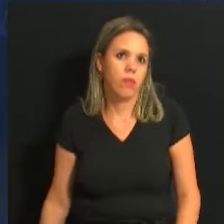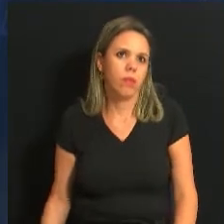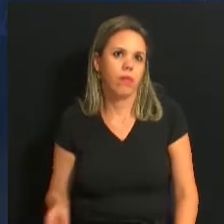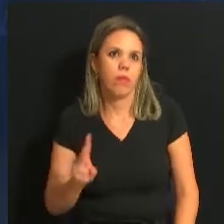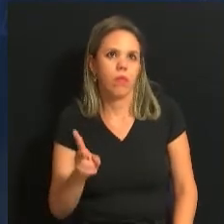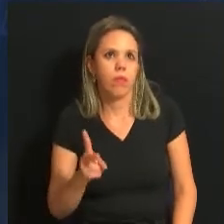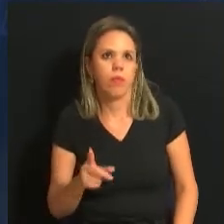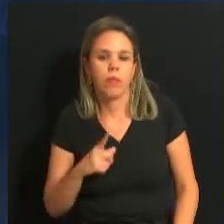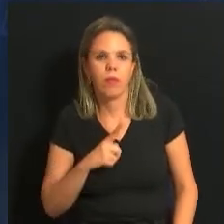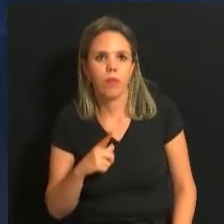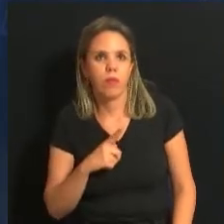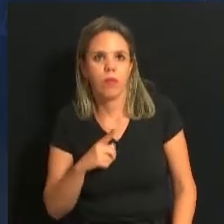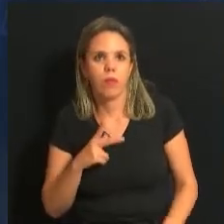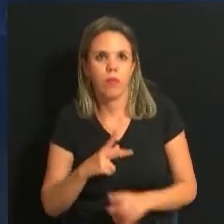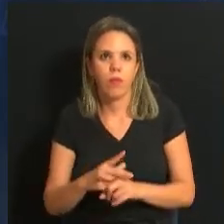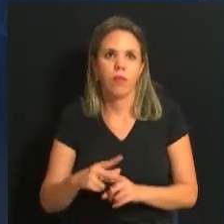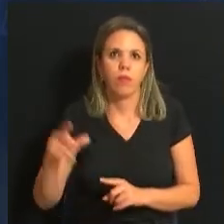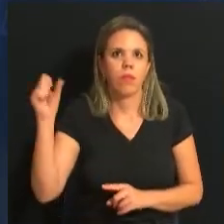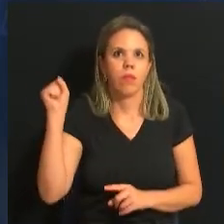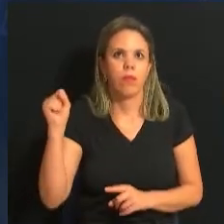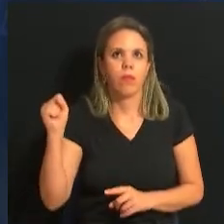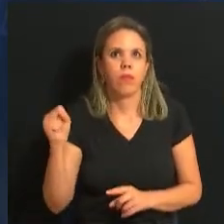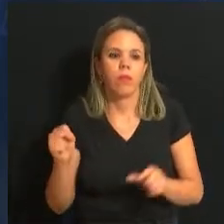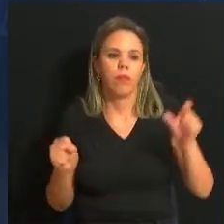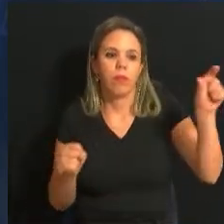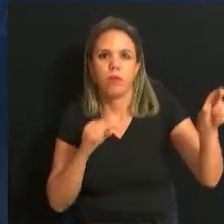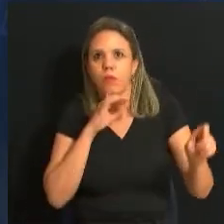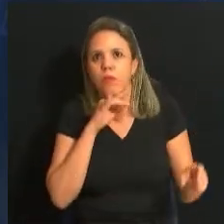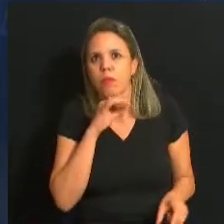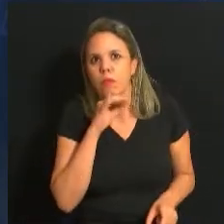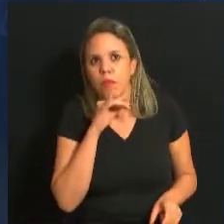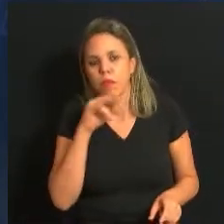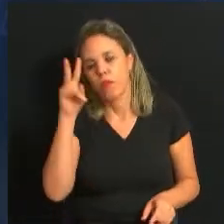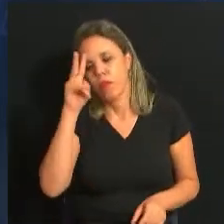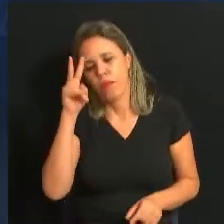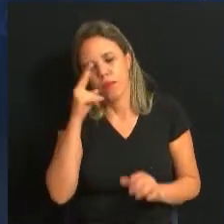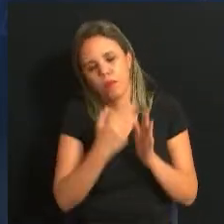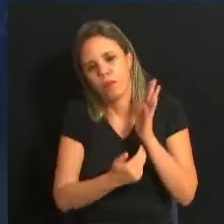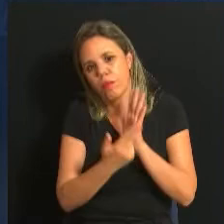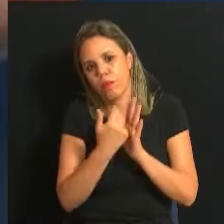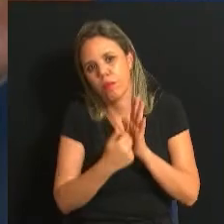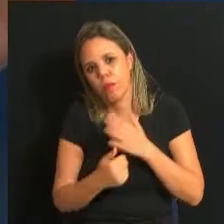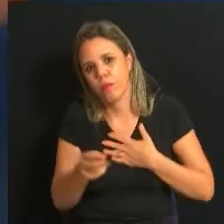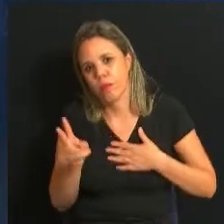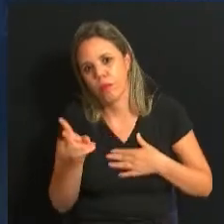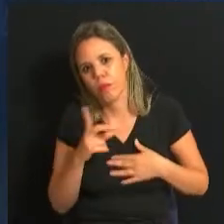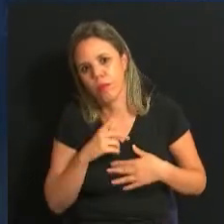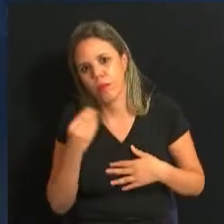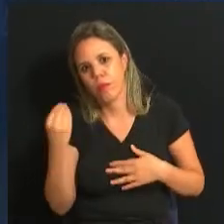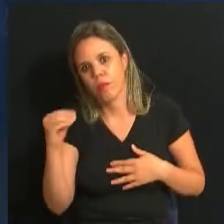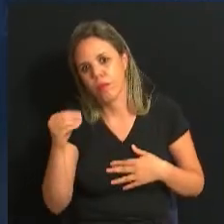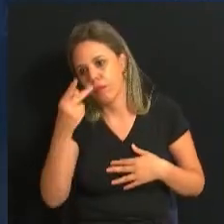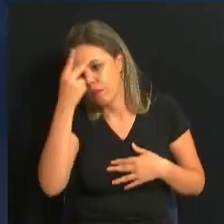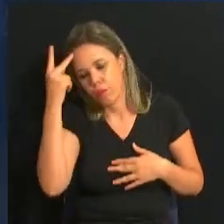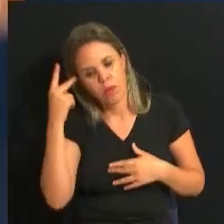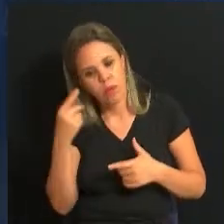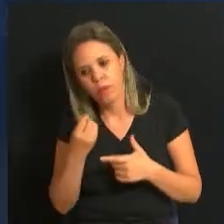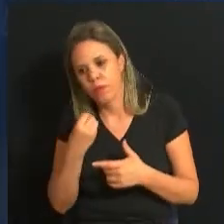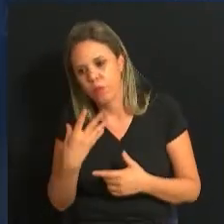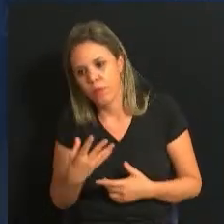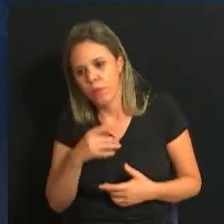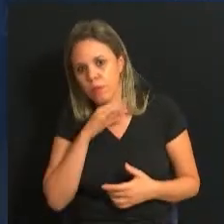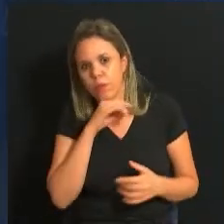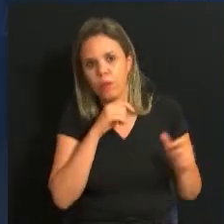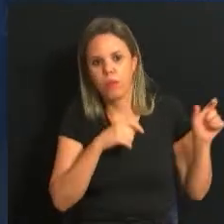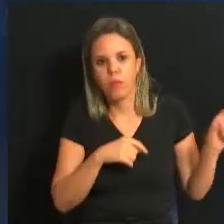que ter um herói e um vilão, né? Como se fosse uma história em quadrinho. Então a gente sempre coloca uma pessoa para o bem, uma pessoa para o mal,